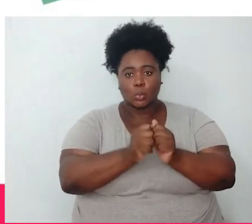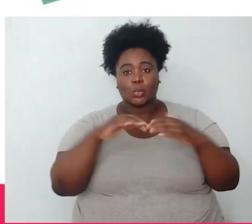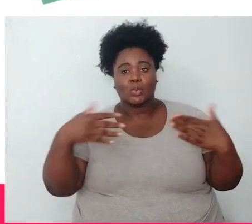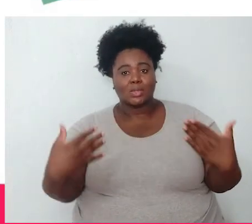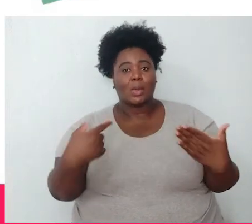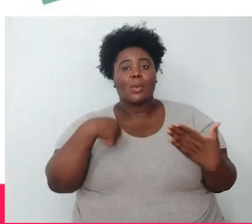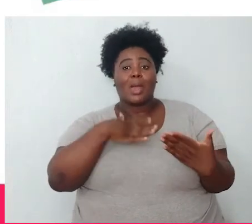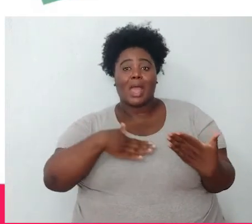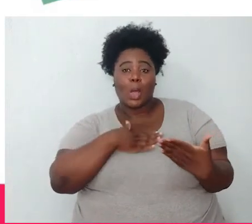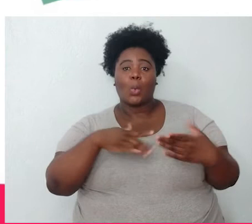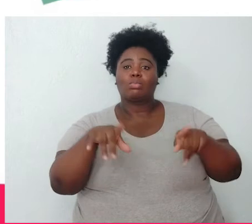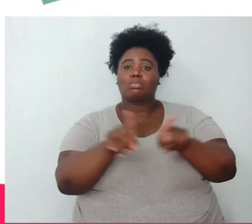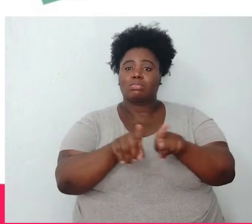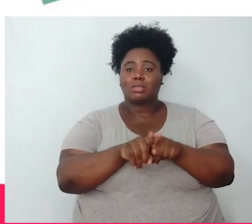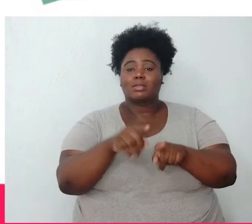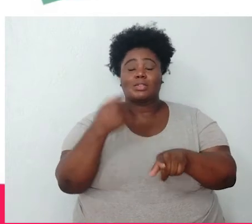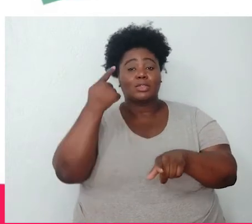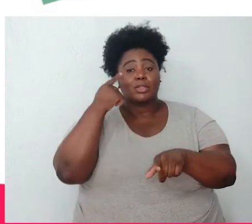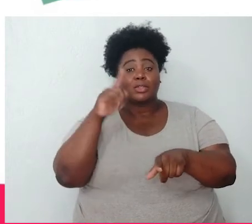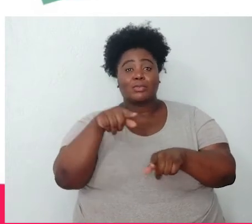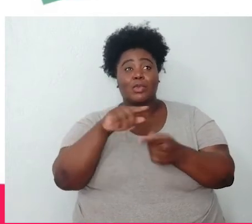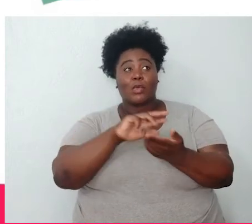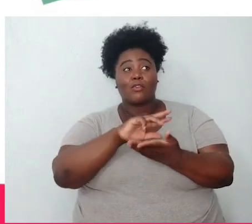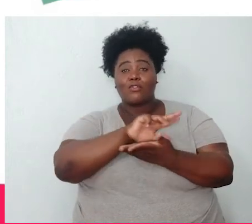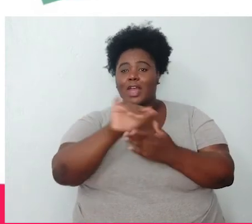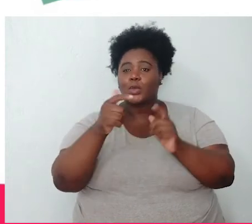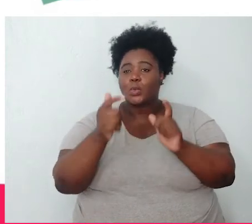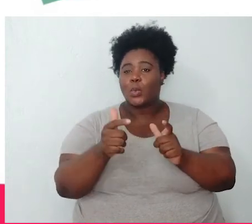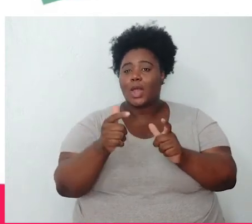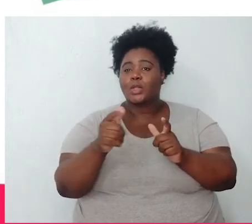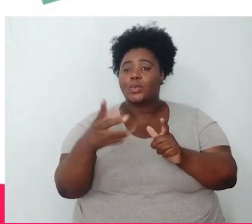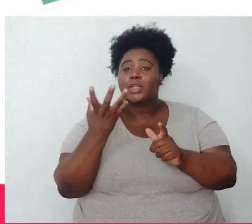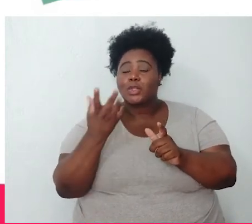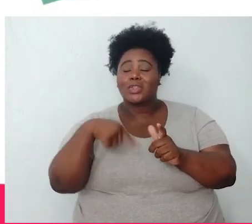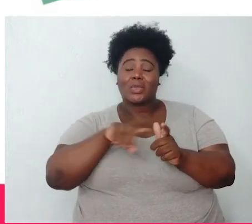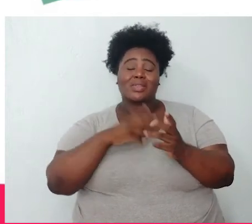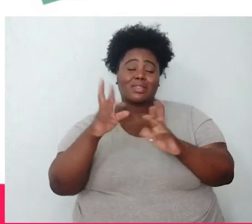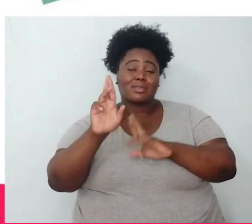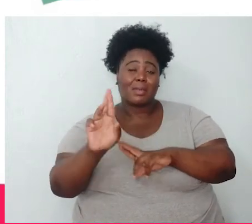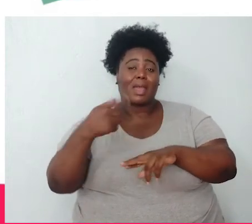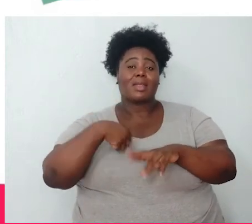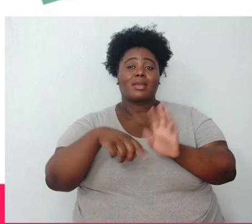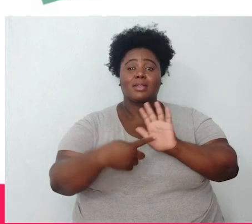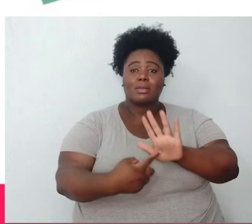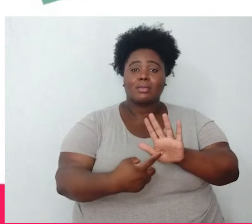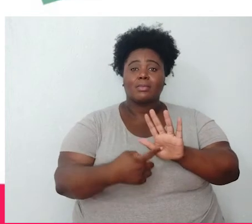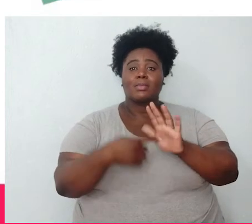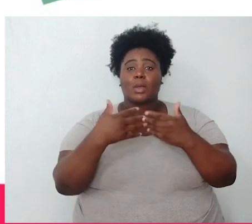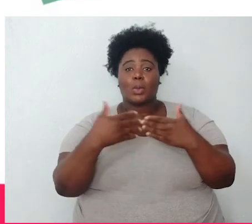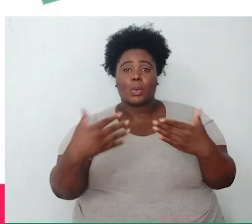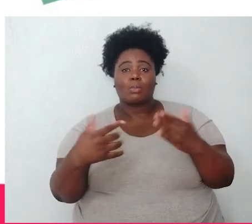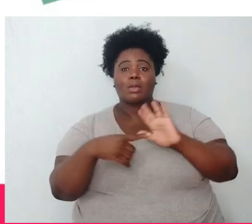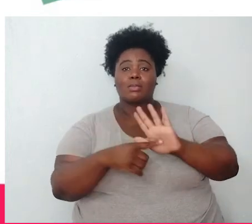né? E aí eu gosto bastante de tensionar esses lugares do que a gente espera da performance, né? A